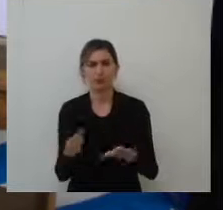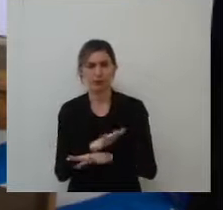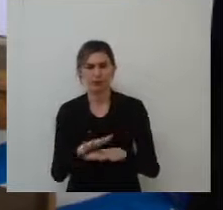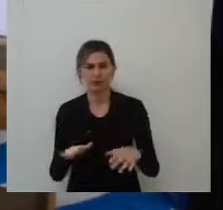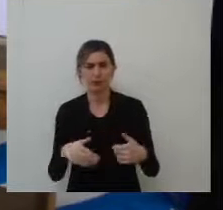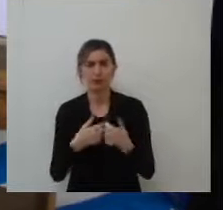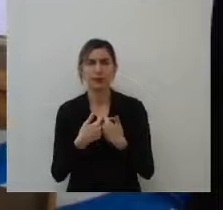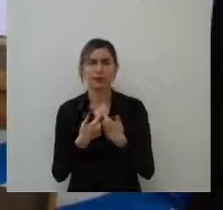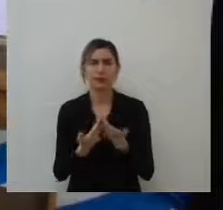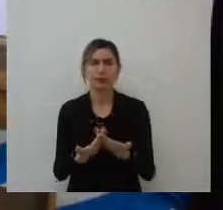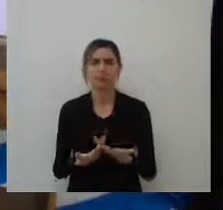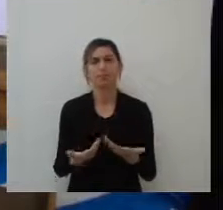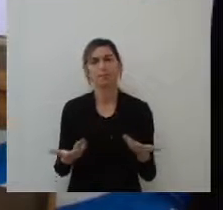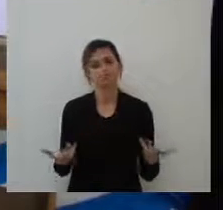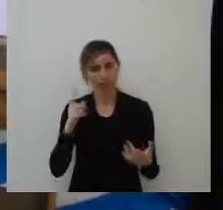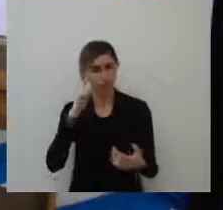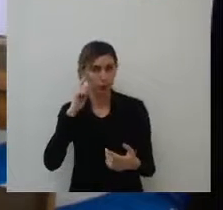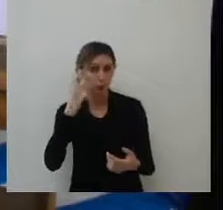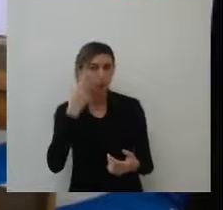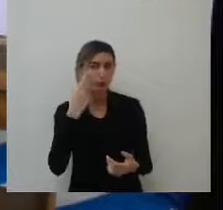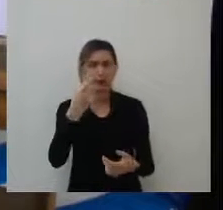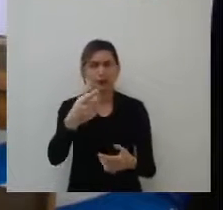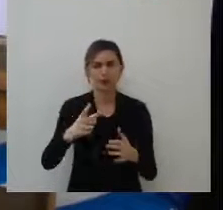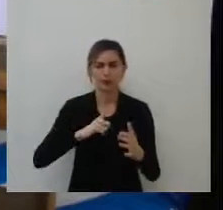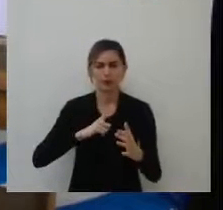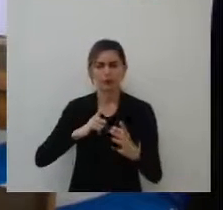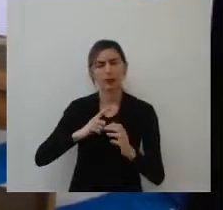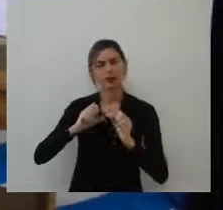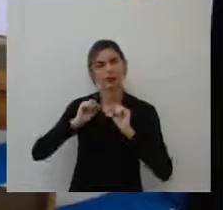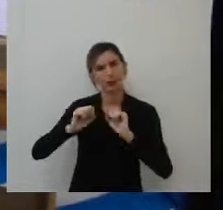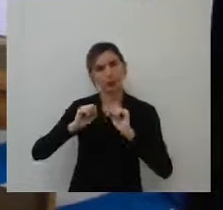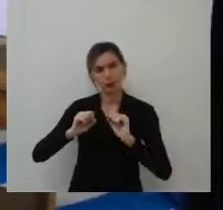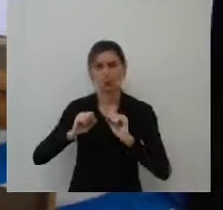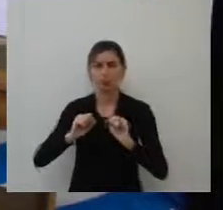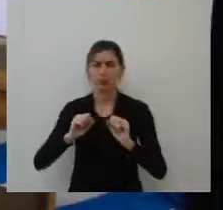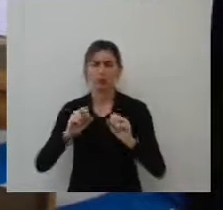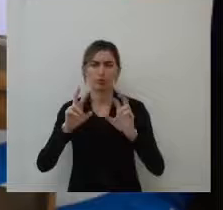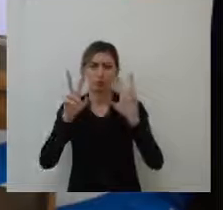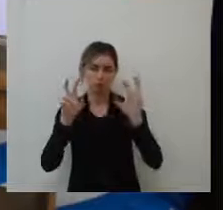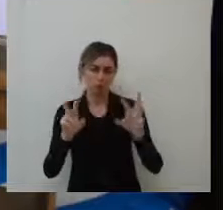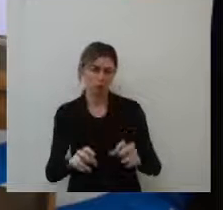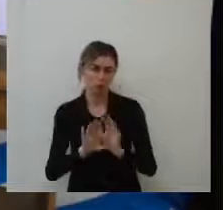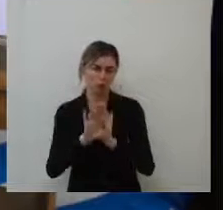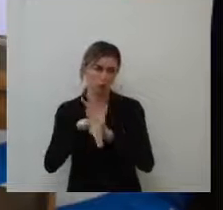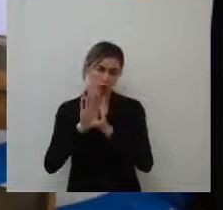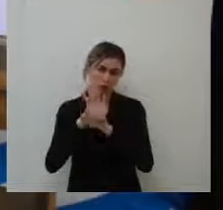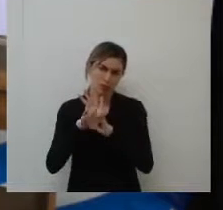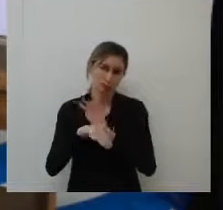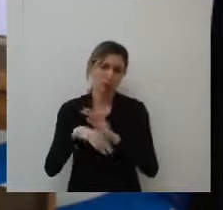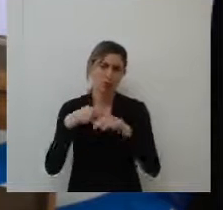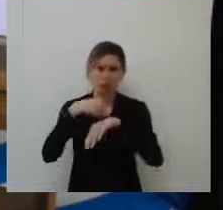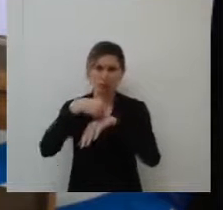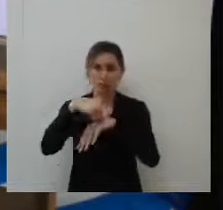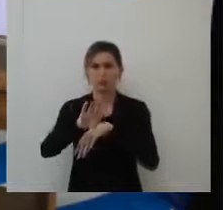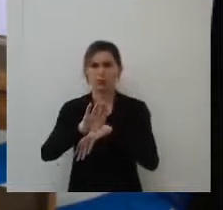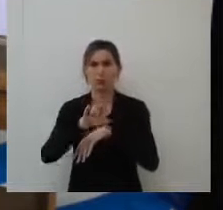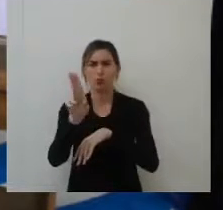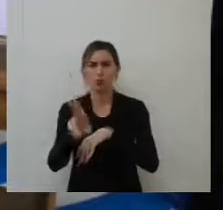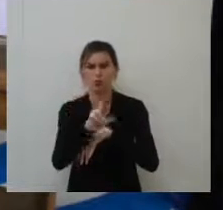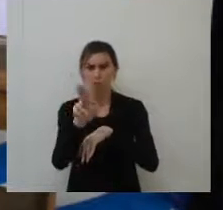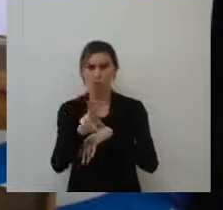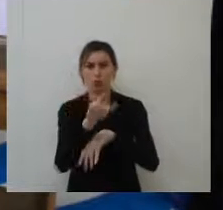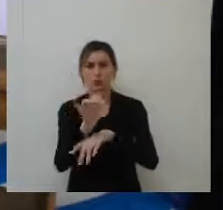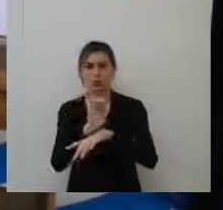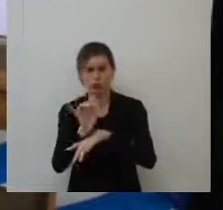Tá? Dúvidas que vocês tenham possíveis sobre esses conceitos, eu indico que você utilize